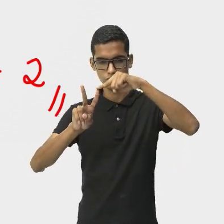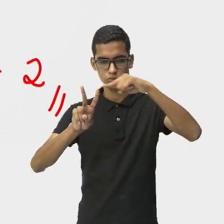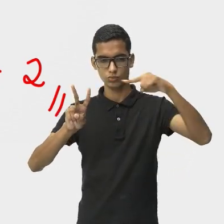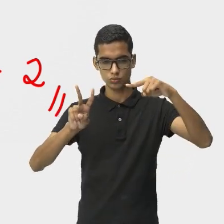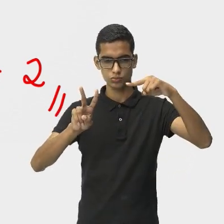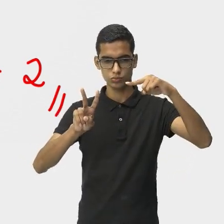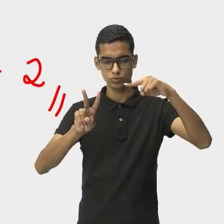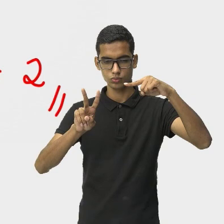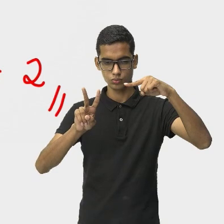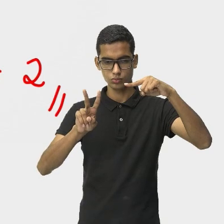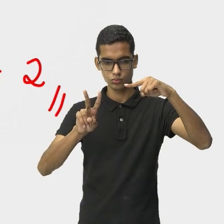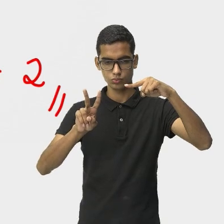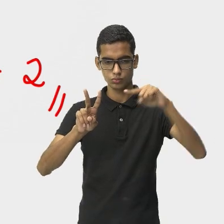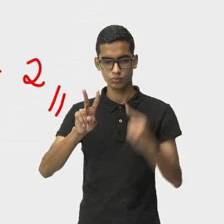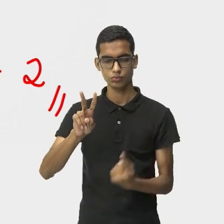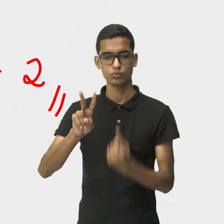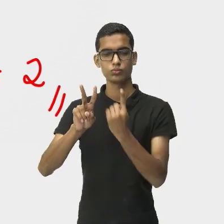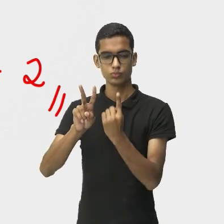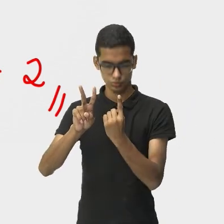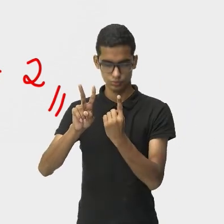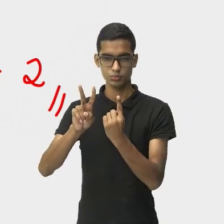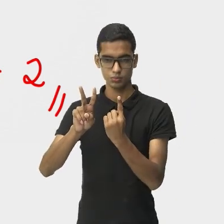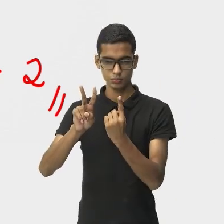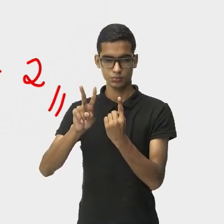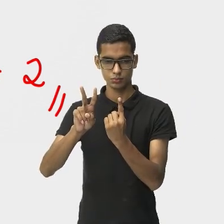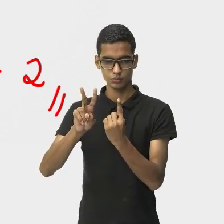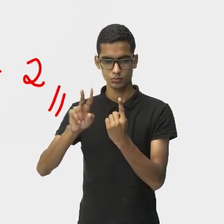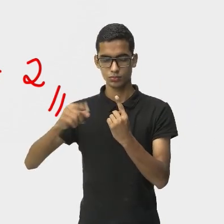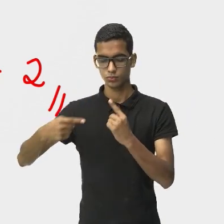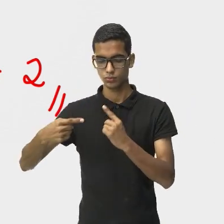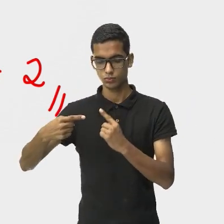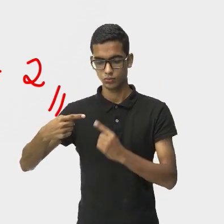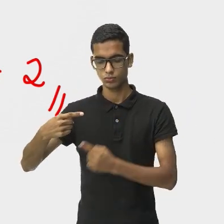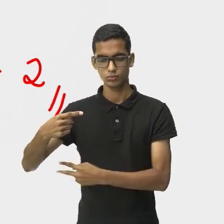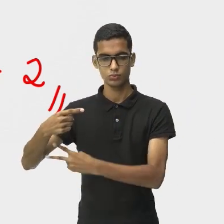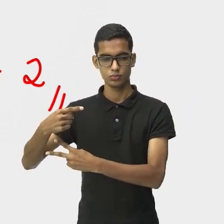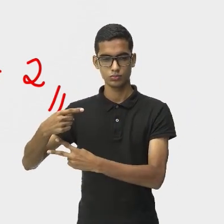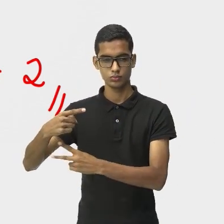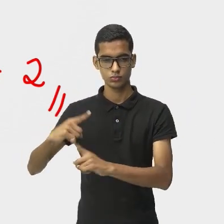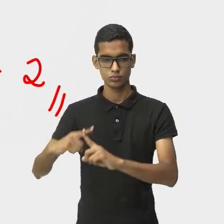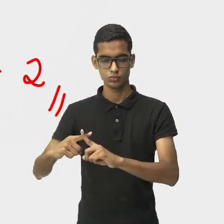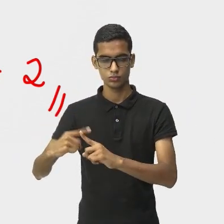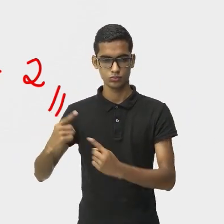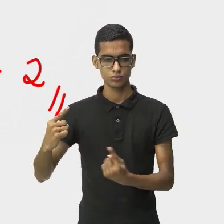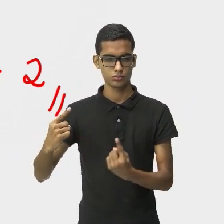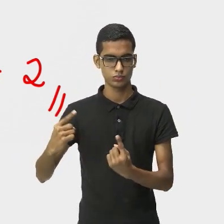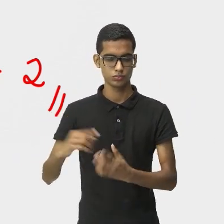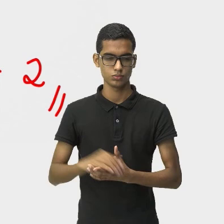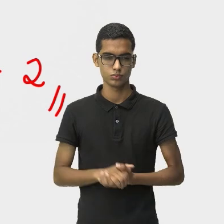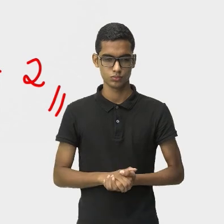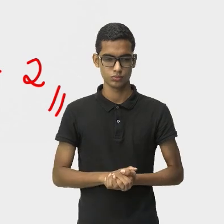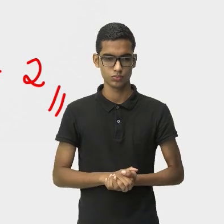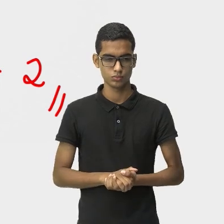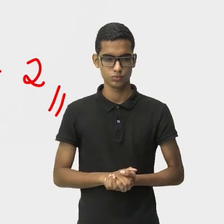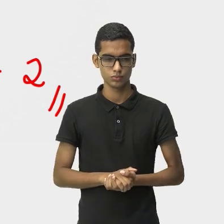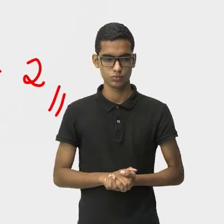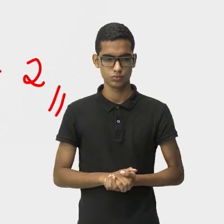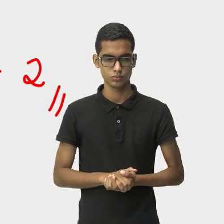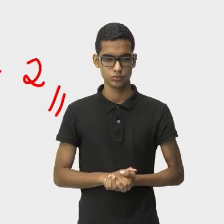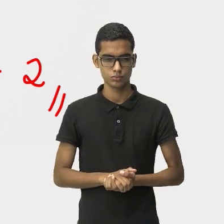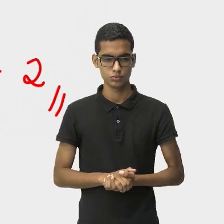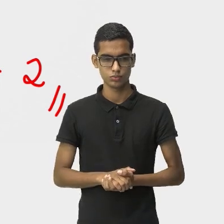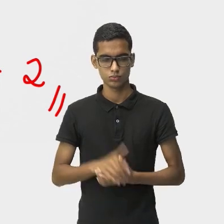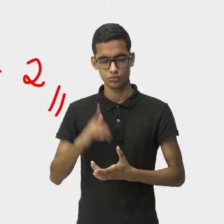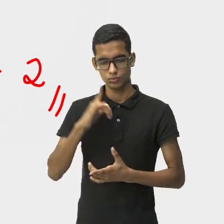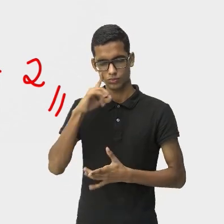2 vezes 1, né? Já que o a também vale 1. Ficou um pouquinho apertado aqui, a gente vai tentar resolver aqui